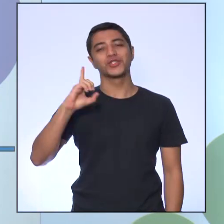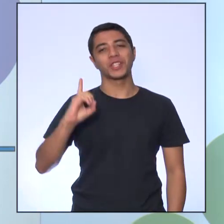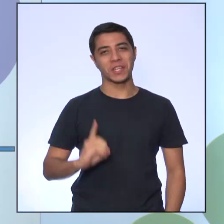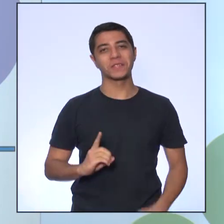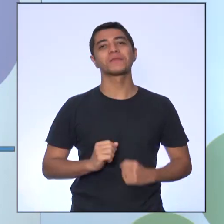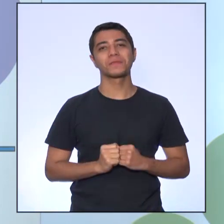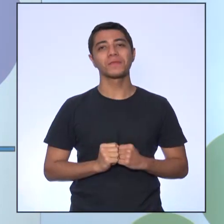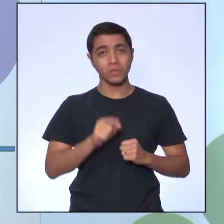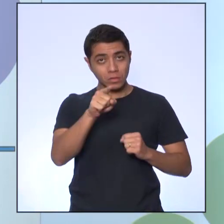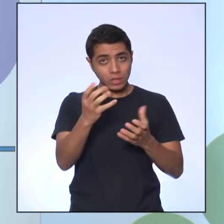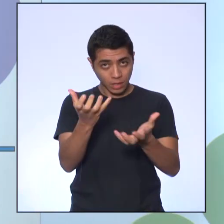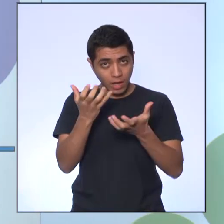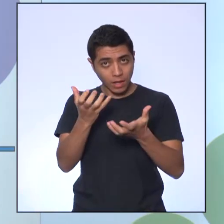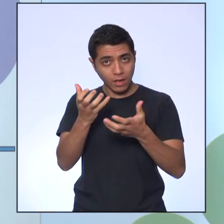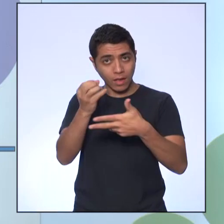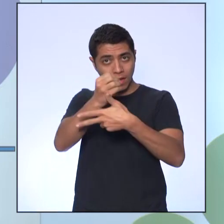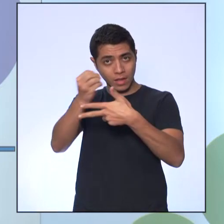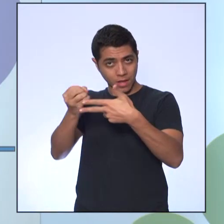o site